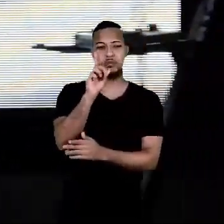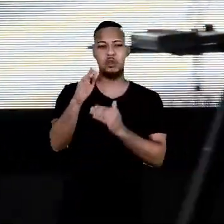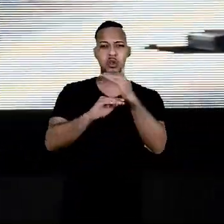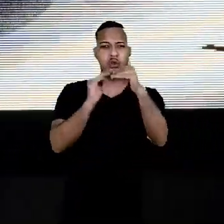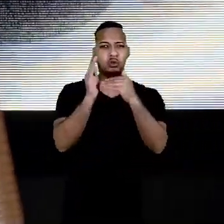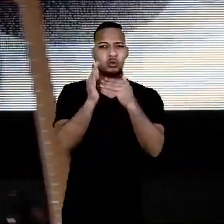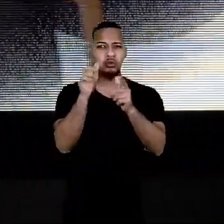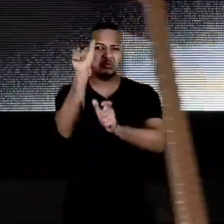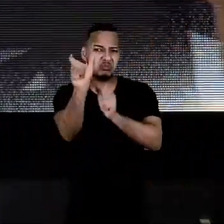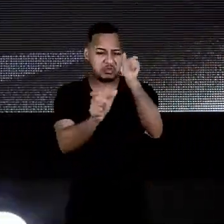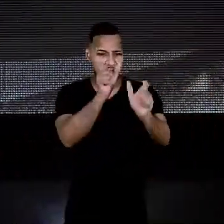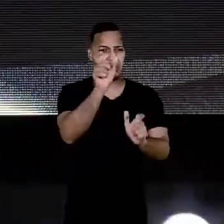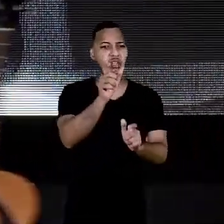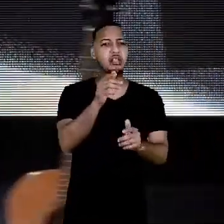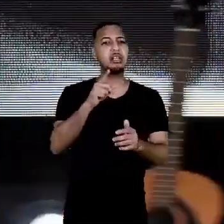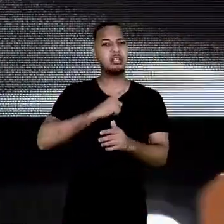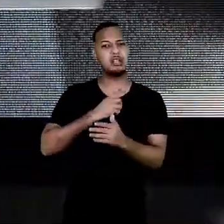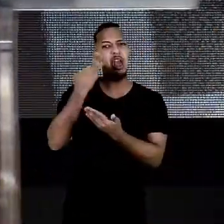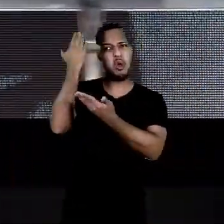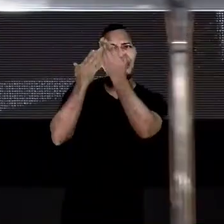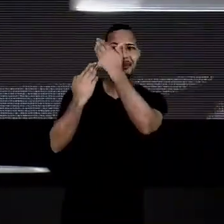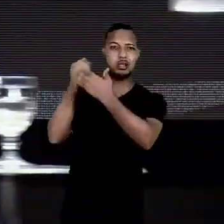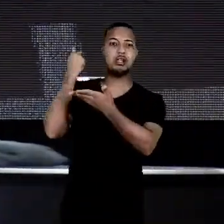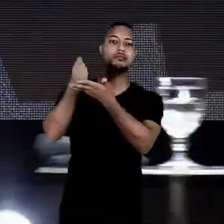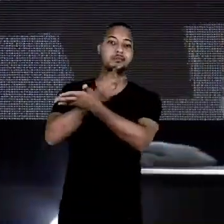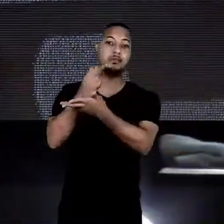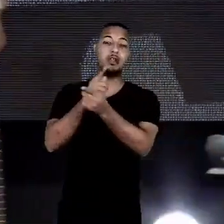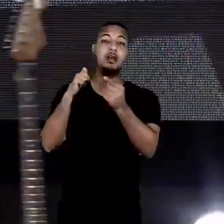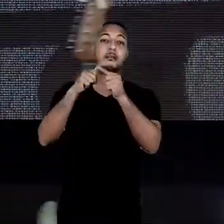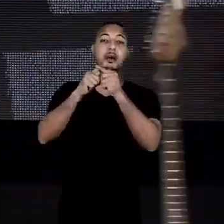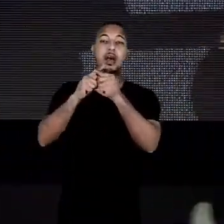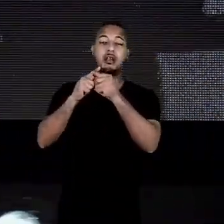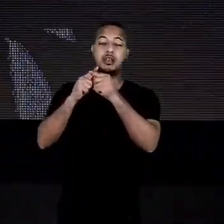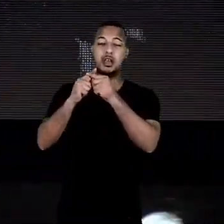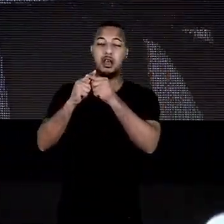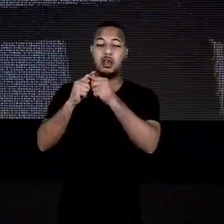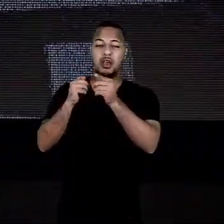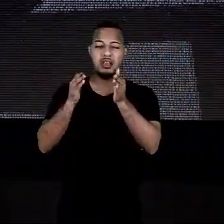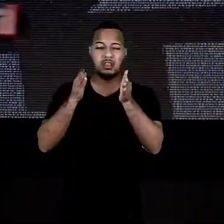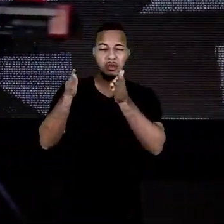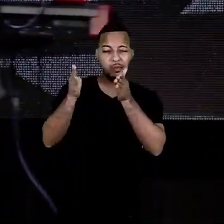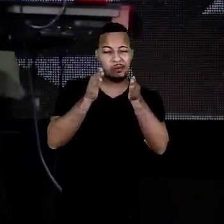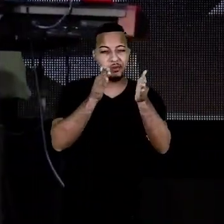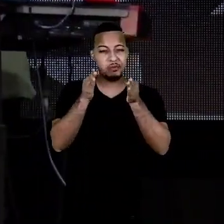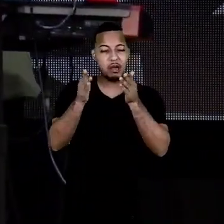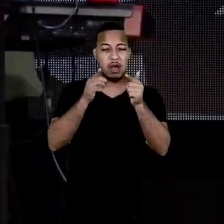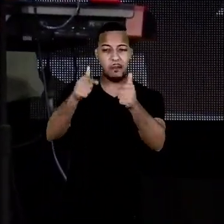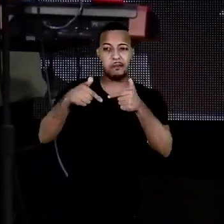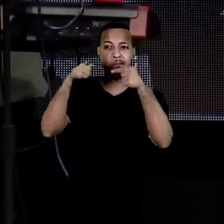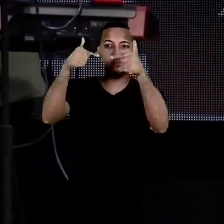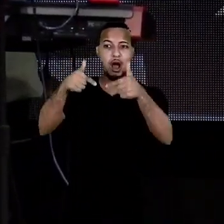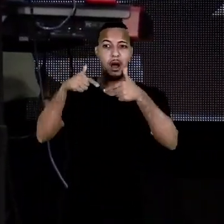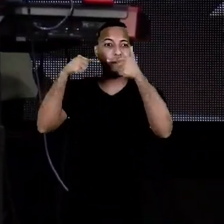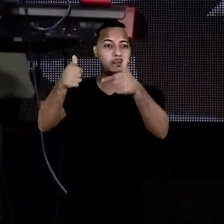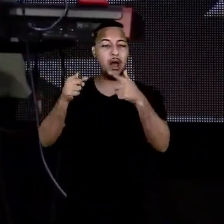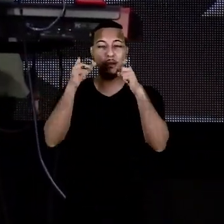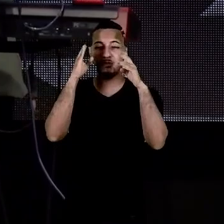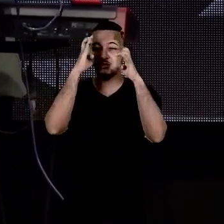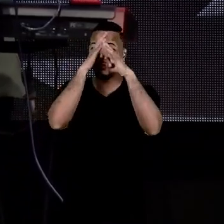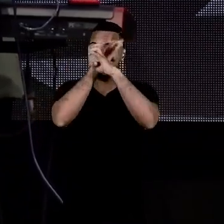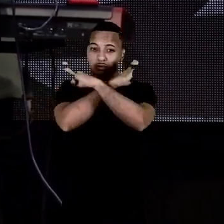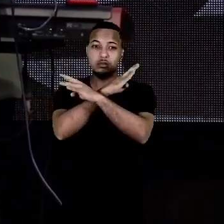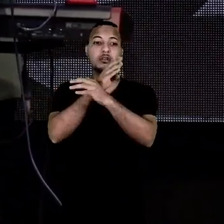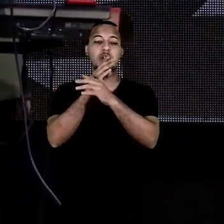tem um passado. Mas por quê? Quando você passa por alguma luta na sua vida, alguma dificuldade, você está aí no